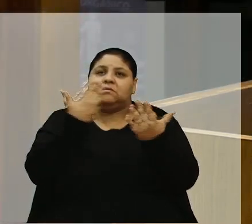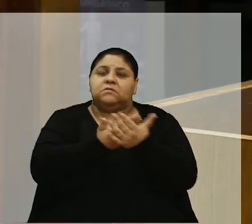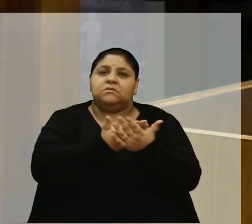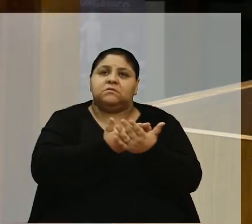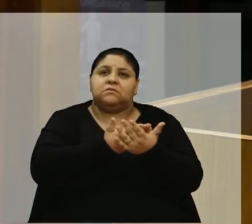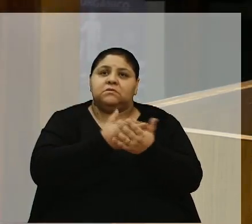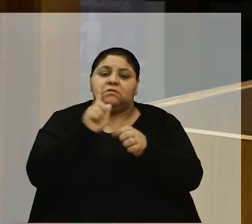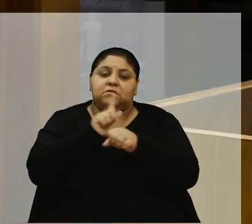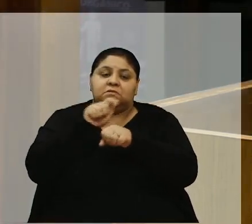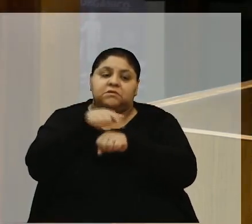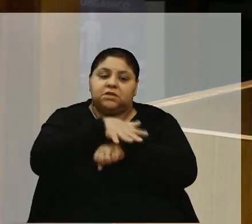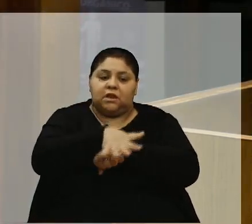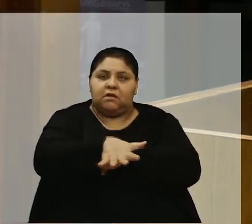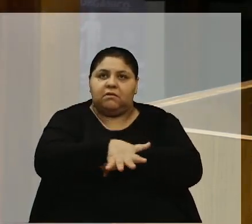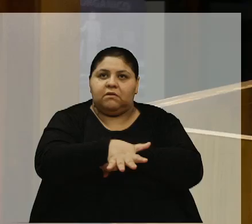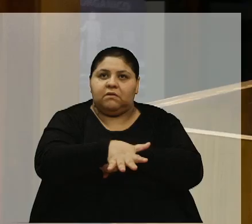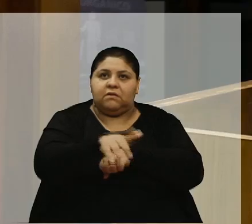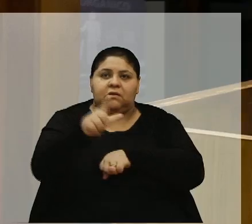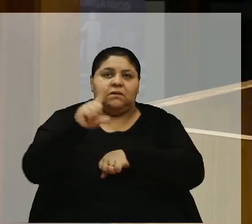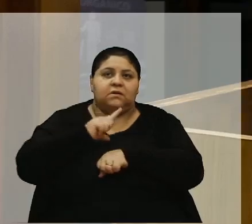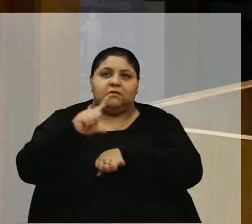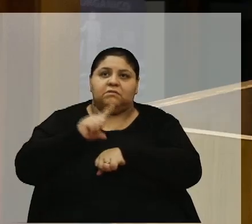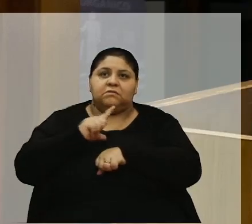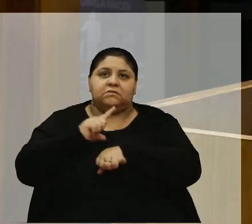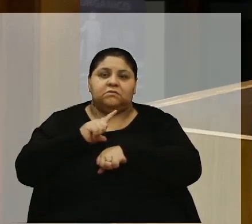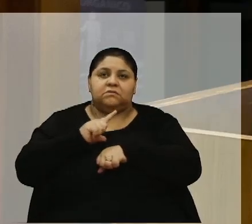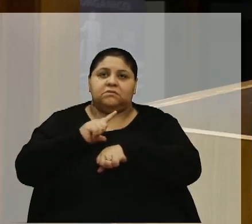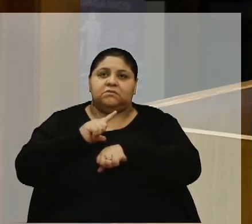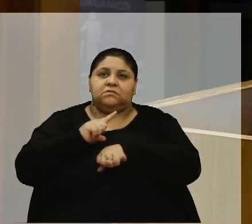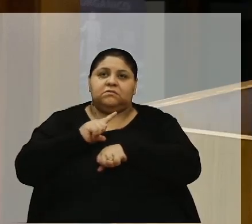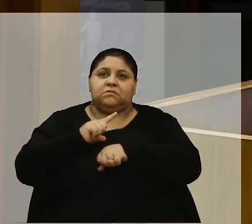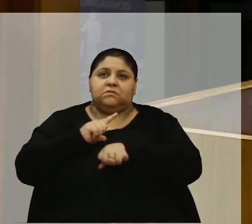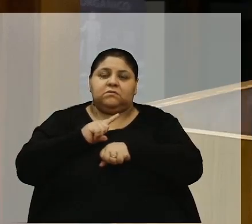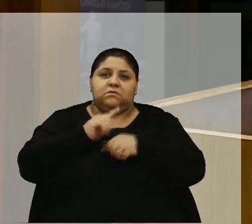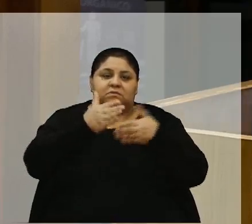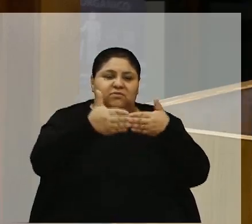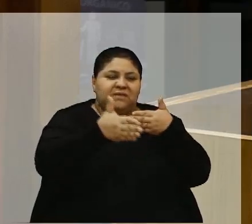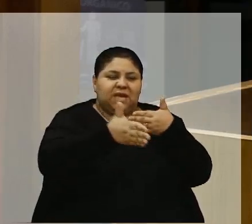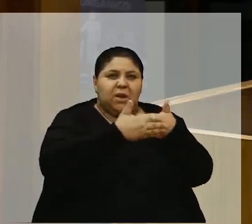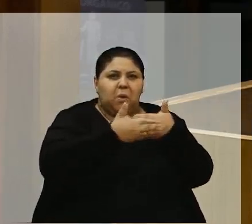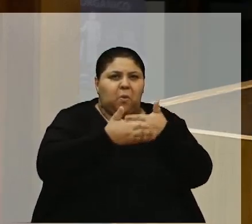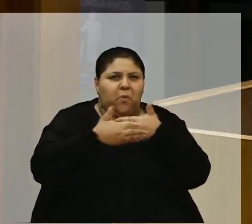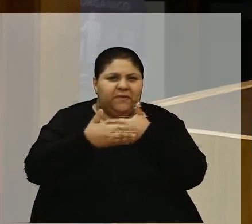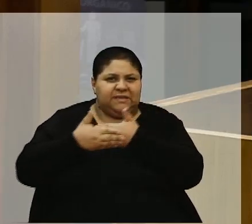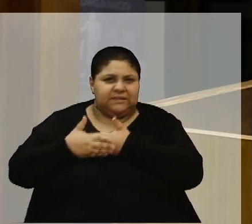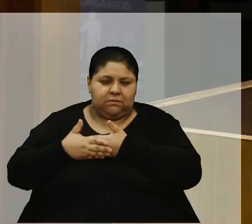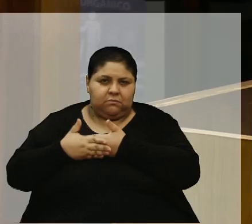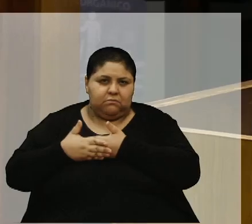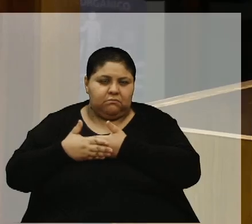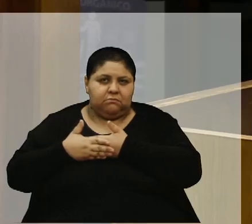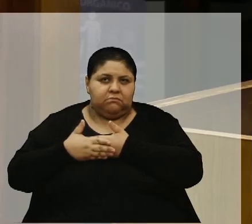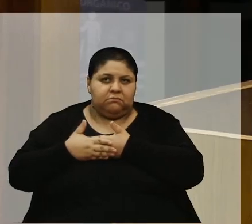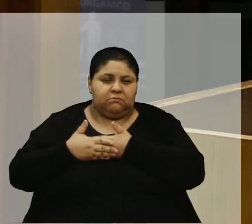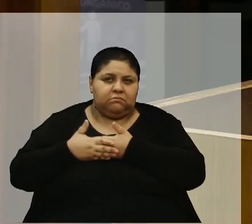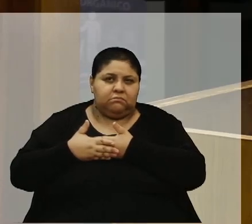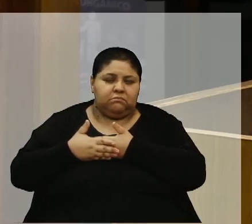de Galópolis, que não tem contenção, o vereador Velocino conhece bem, né?